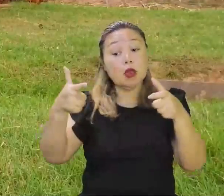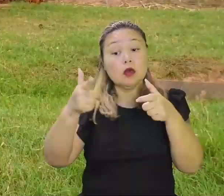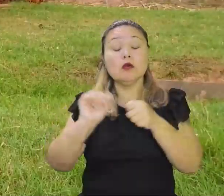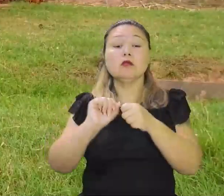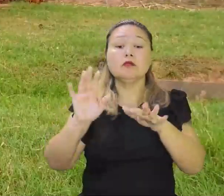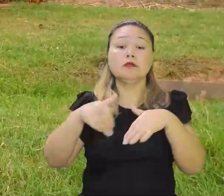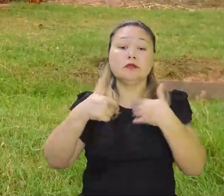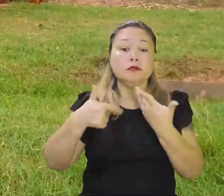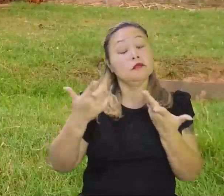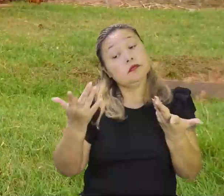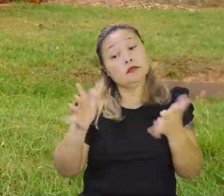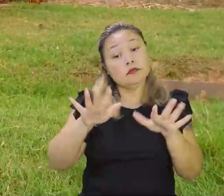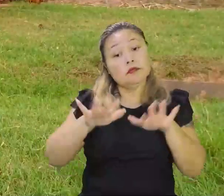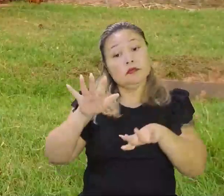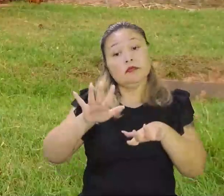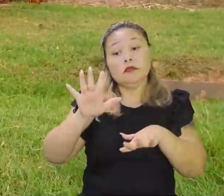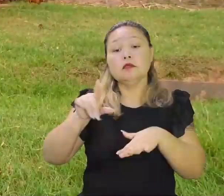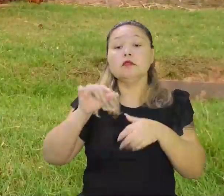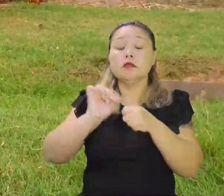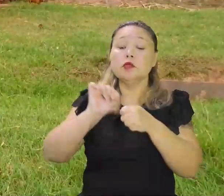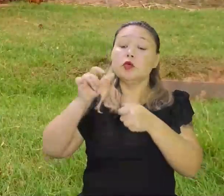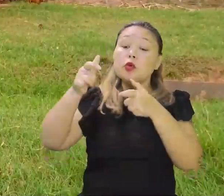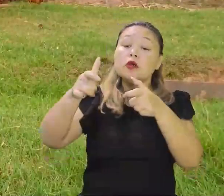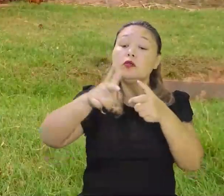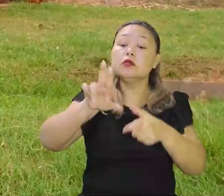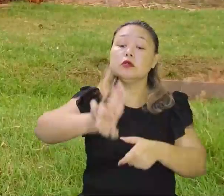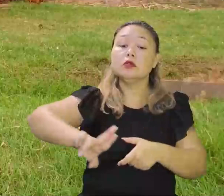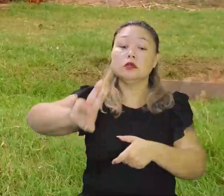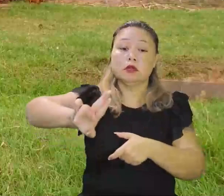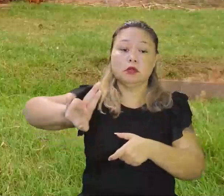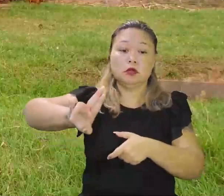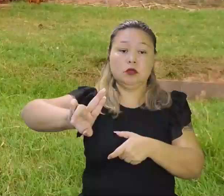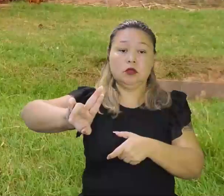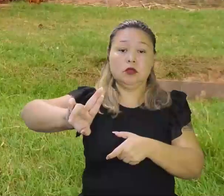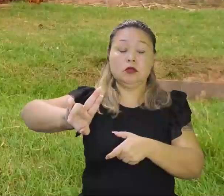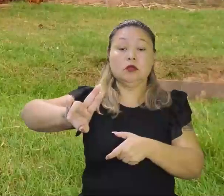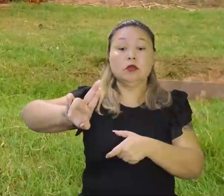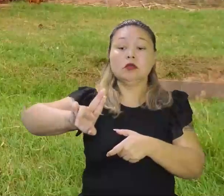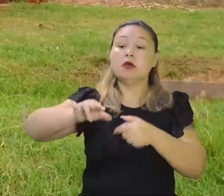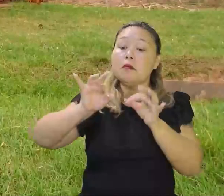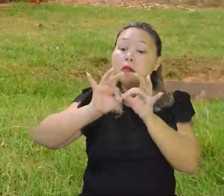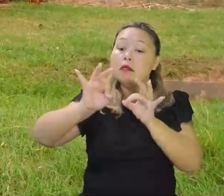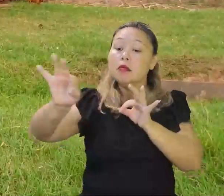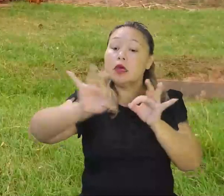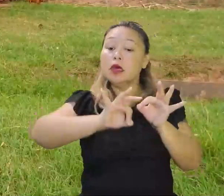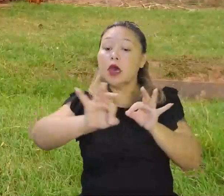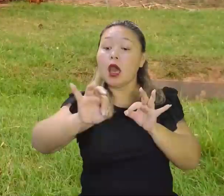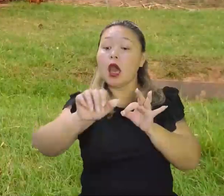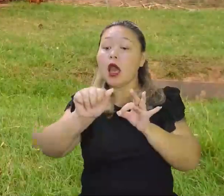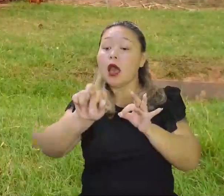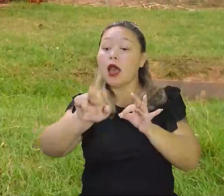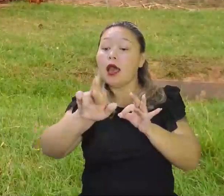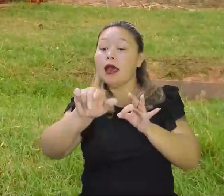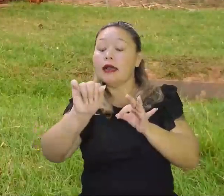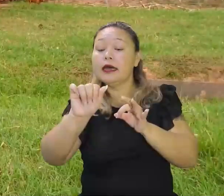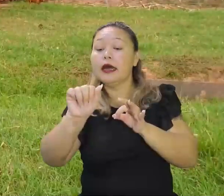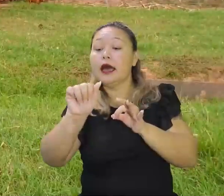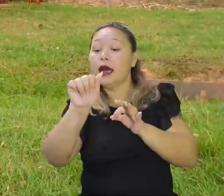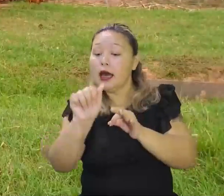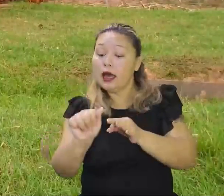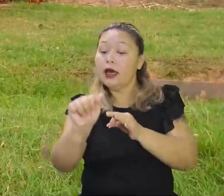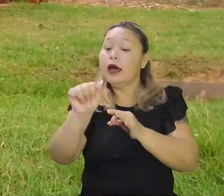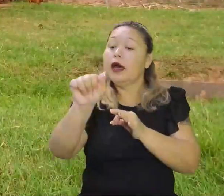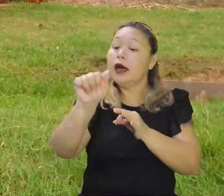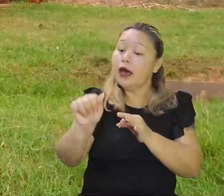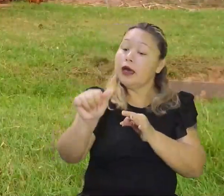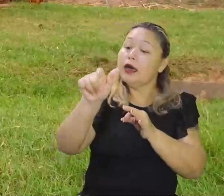certeza. Porque todo canto se usa, não é? A questão, medidas agrárias, né? Todo canto usa. Então não tem como dizer que assim, porque para